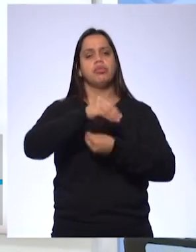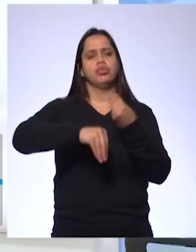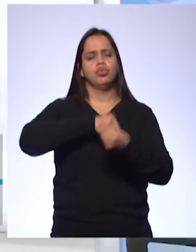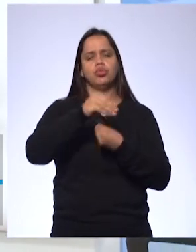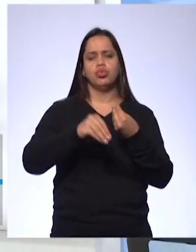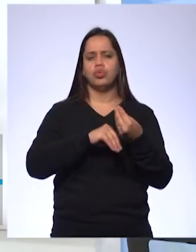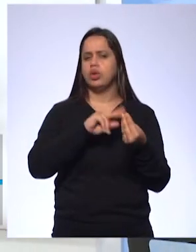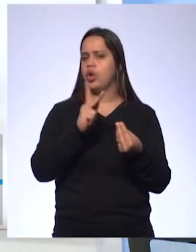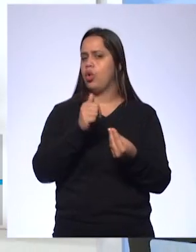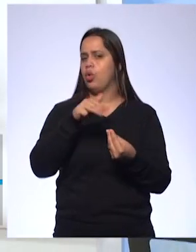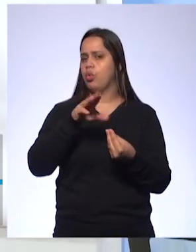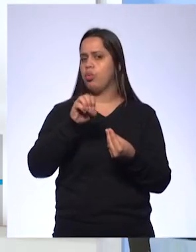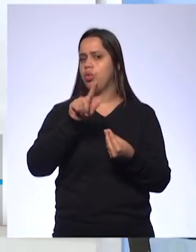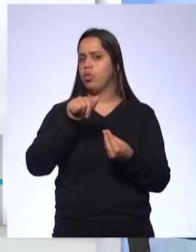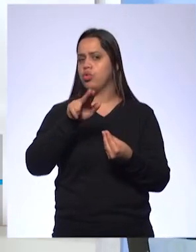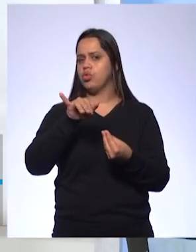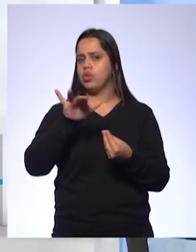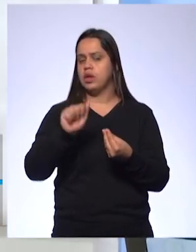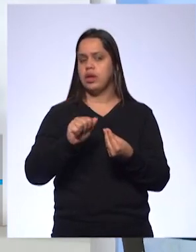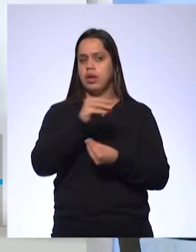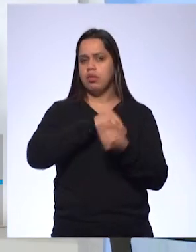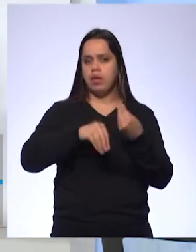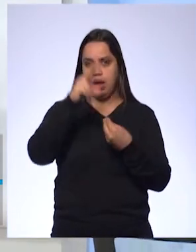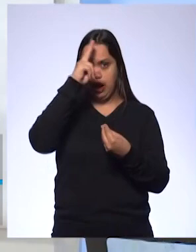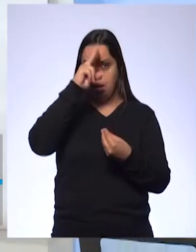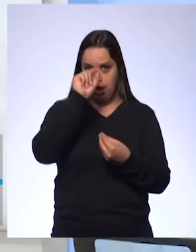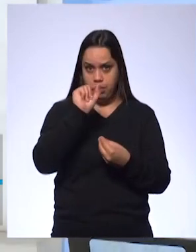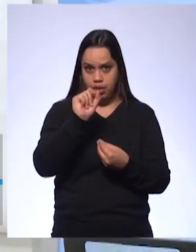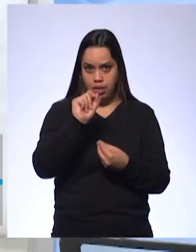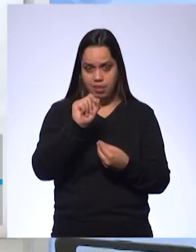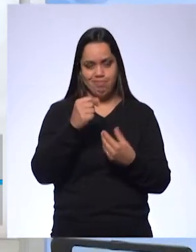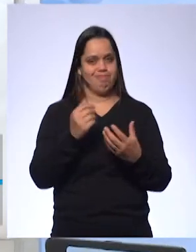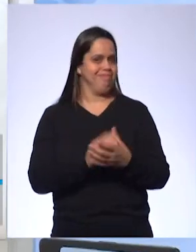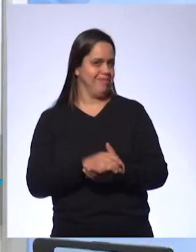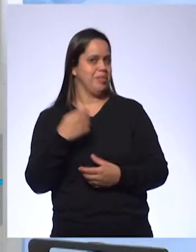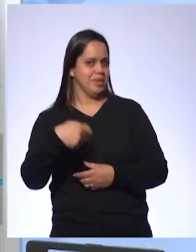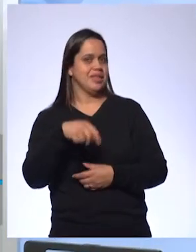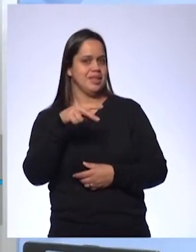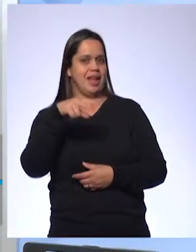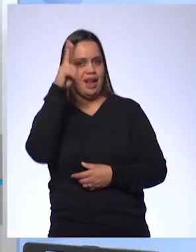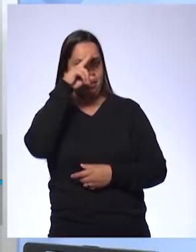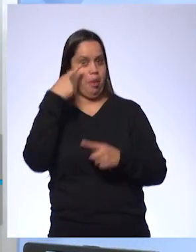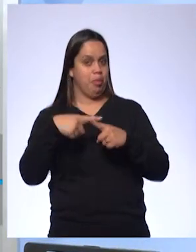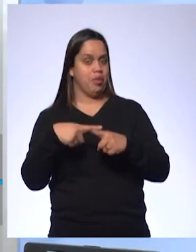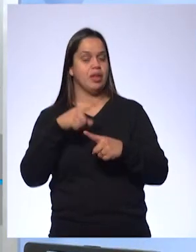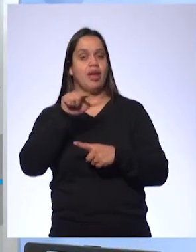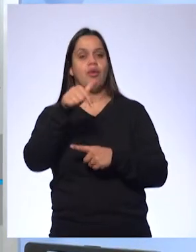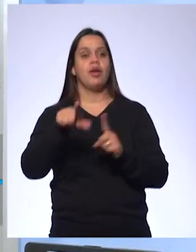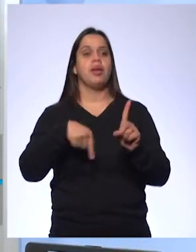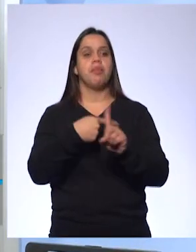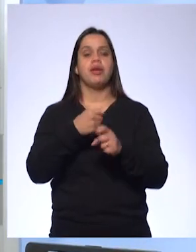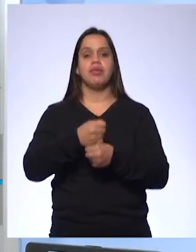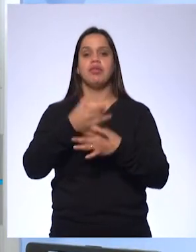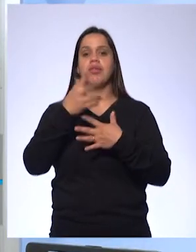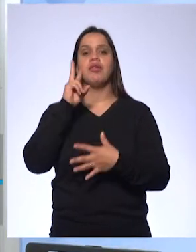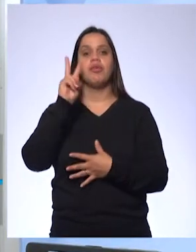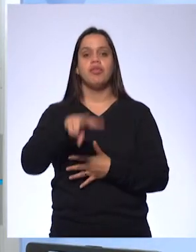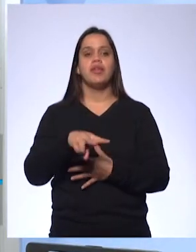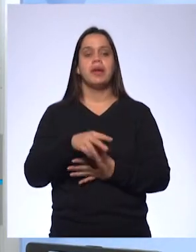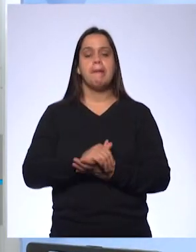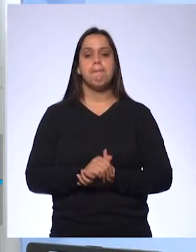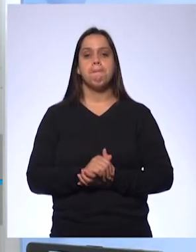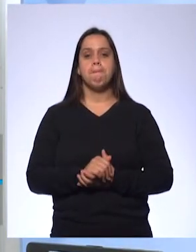qual era? Não está lembrando? Ah, vai ter que lembrar porque é o próximo chat, eu acho que a gente... Deixa eu ver se eu conferir.